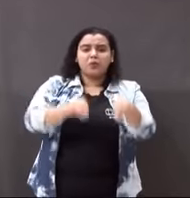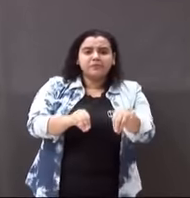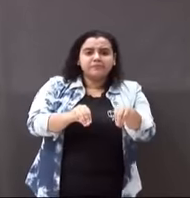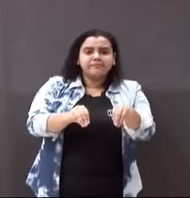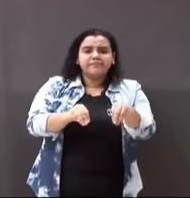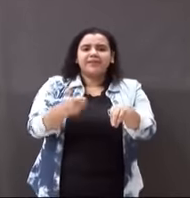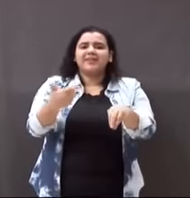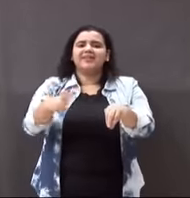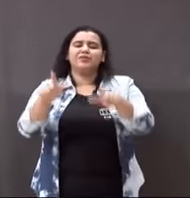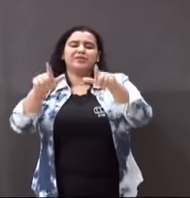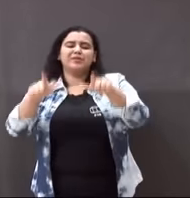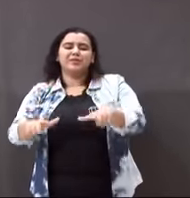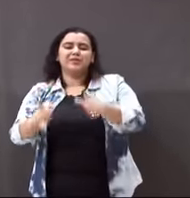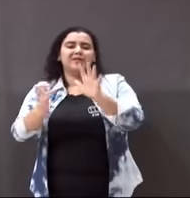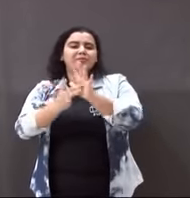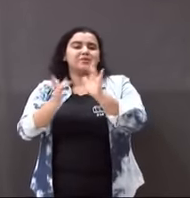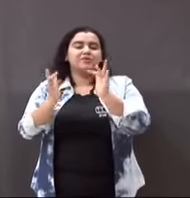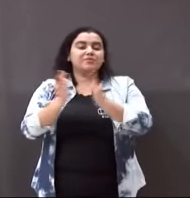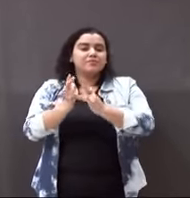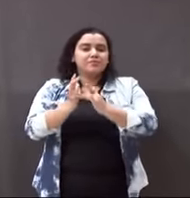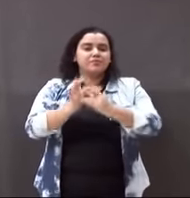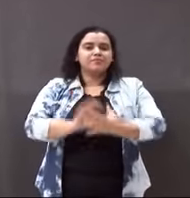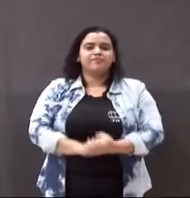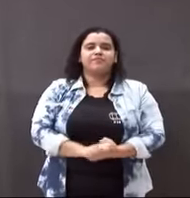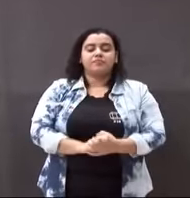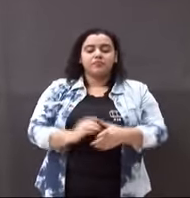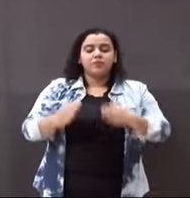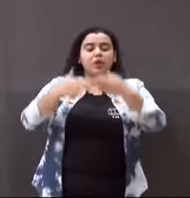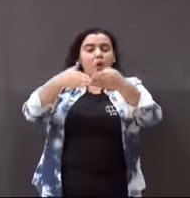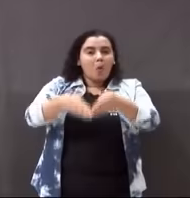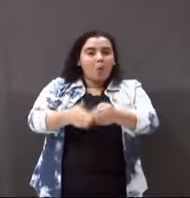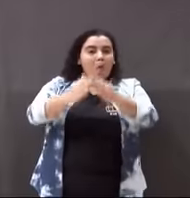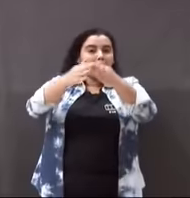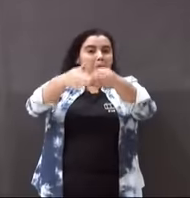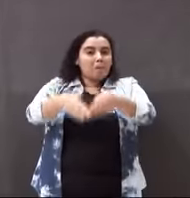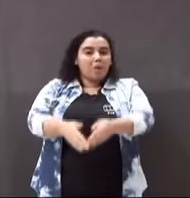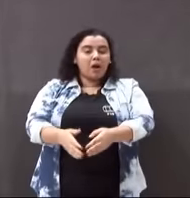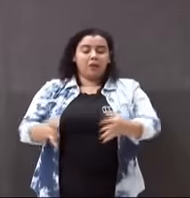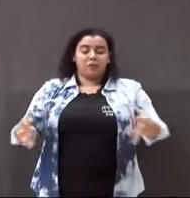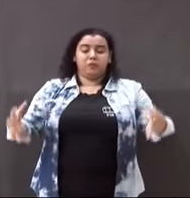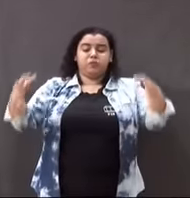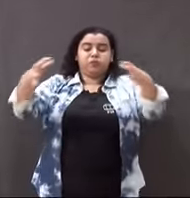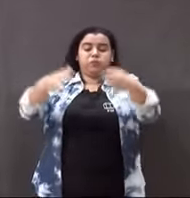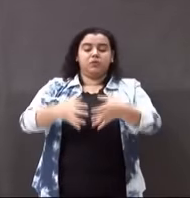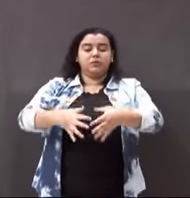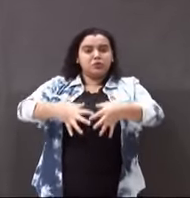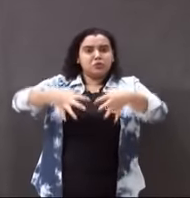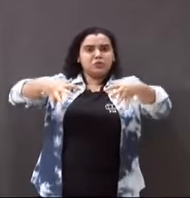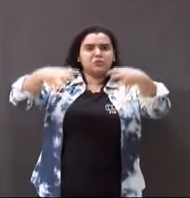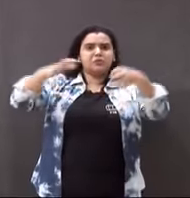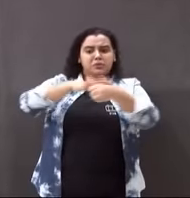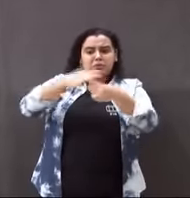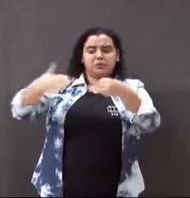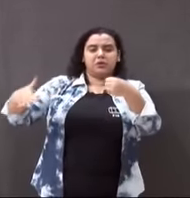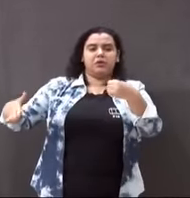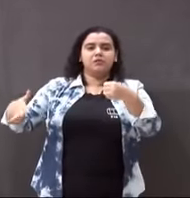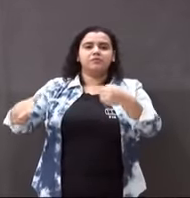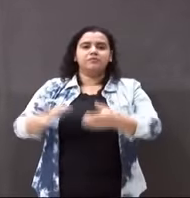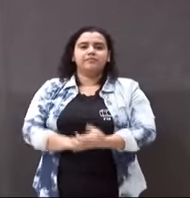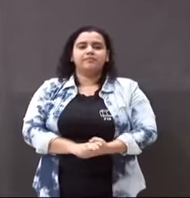vida de muita gente. O barco estava cheio demais. Aí a pandemia veio e aí Deus fala: e agora, você vai ter tempo para orar ou não